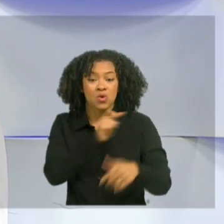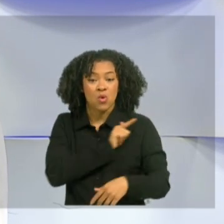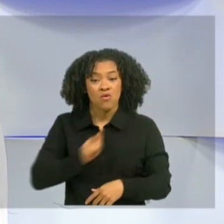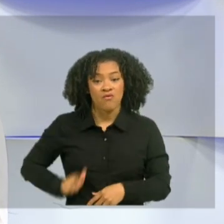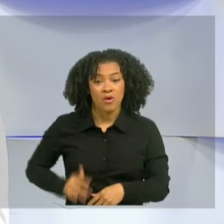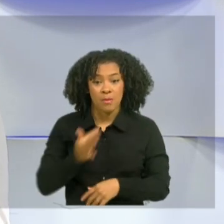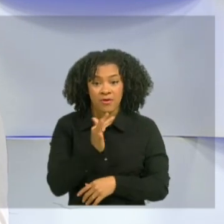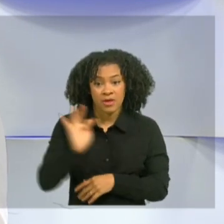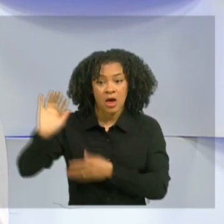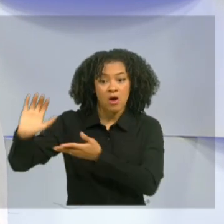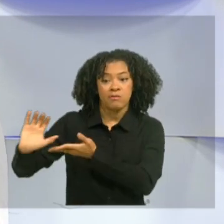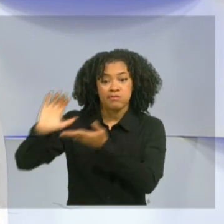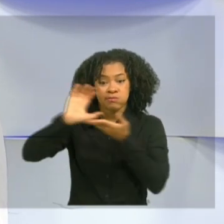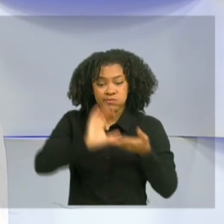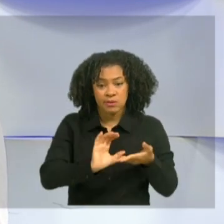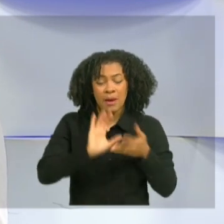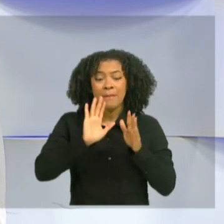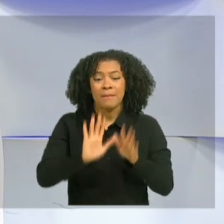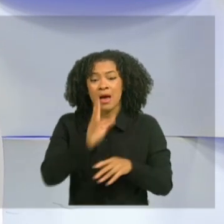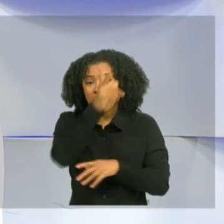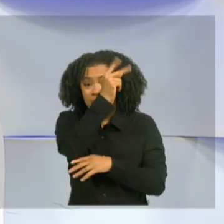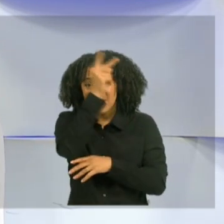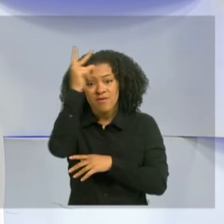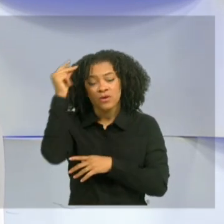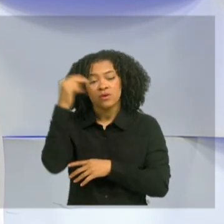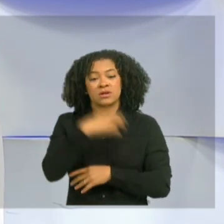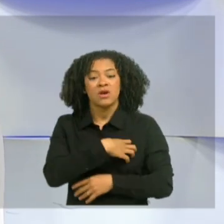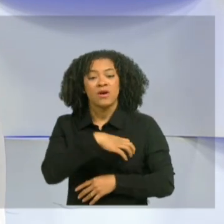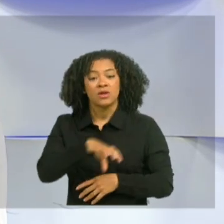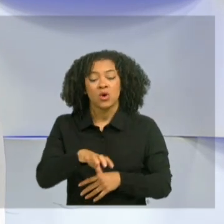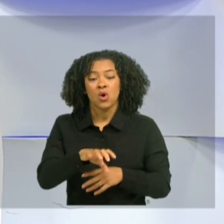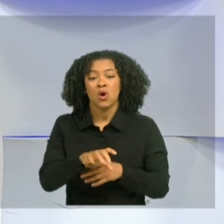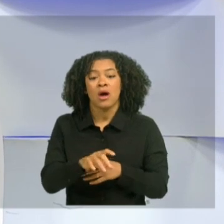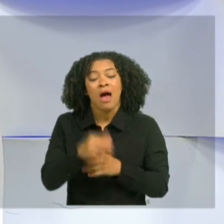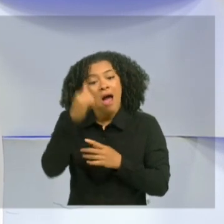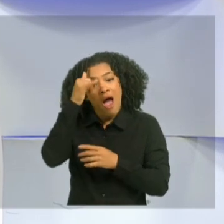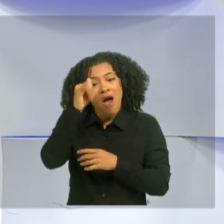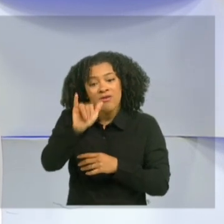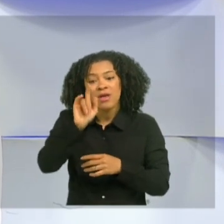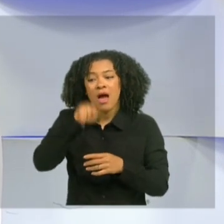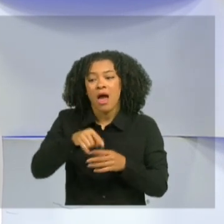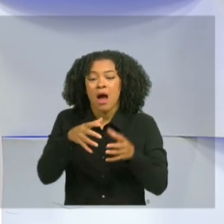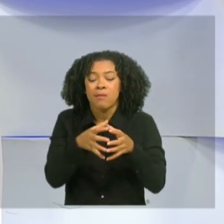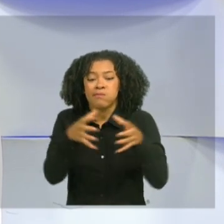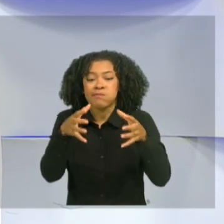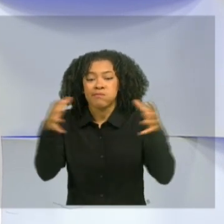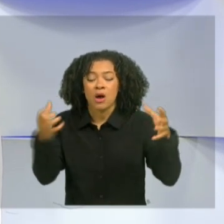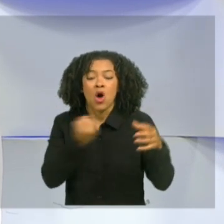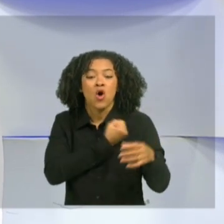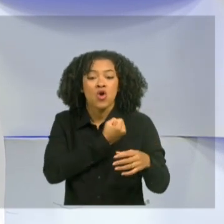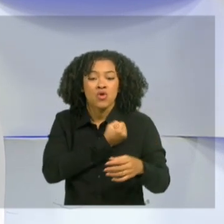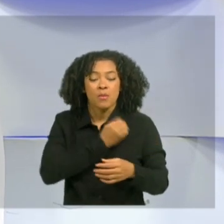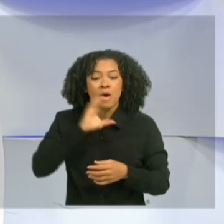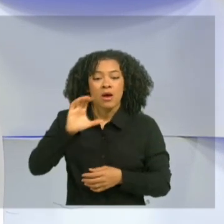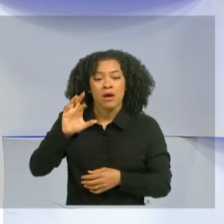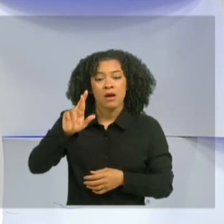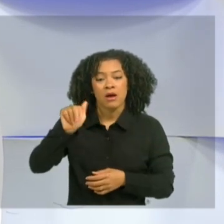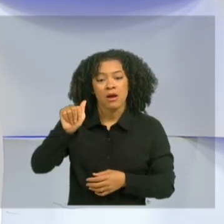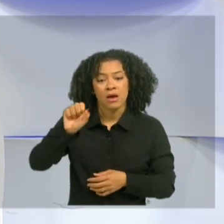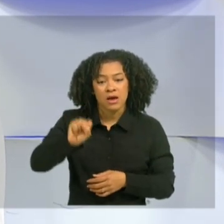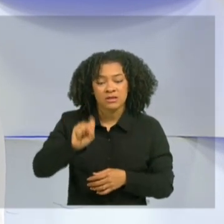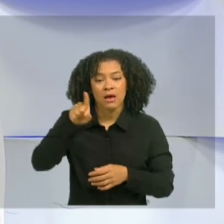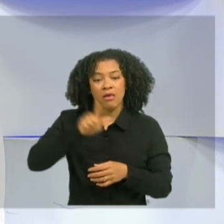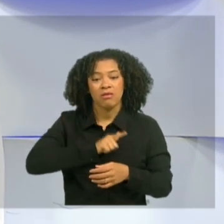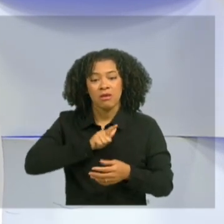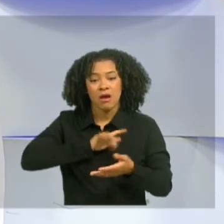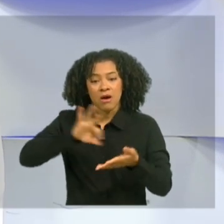recursos para aqui e a prefeitura de Salvador deixa de ampliar o número de Cis que é onde faz esse cadastro presta essa assistência que hoje a